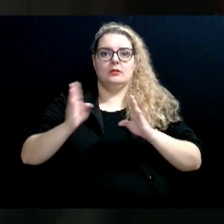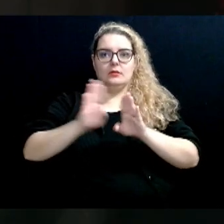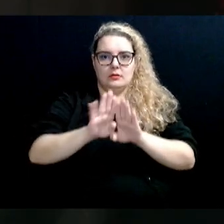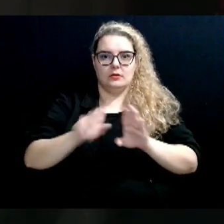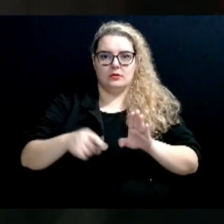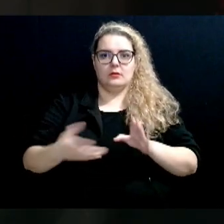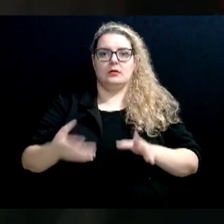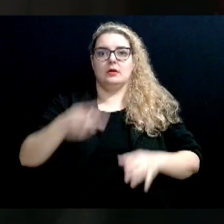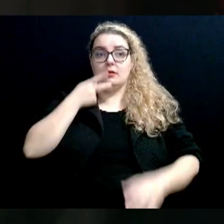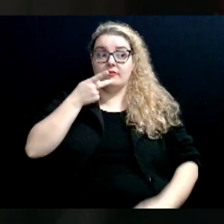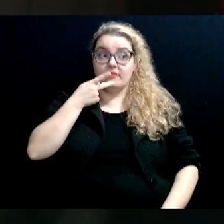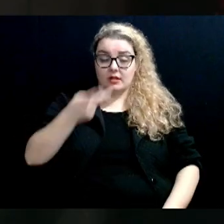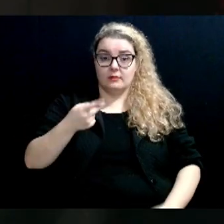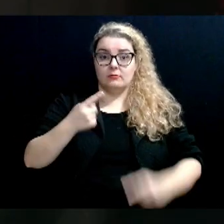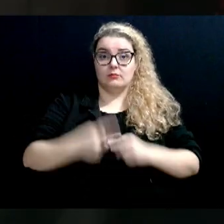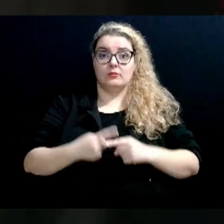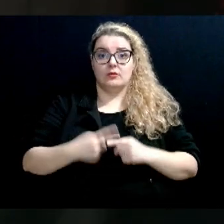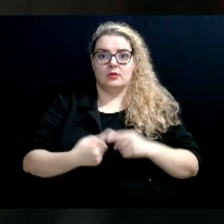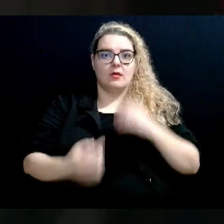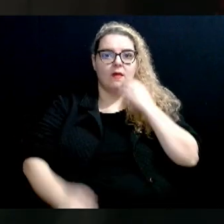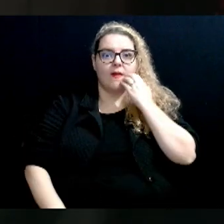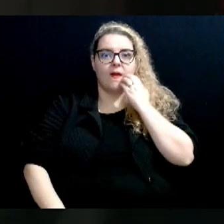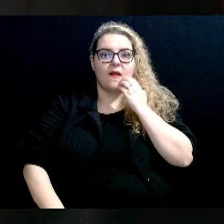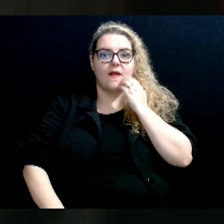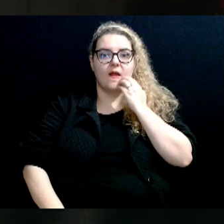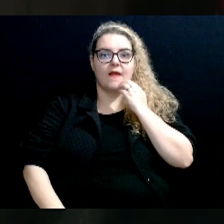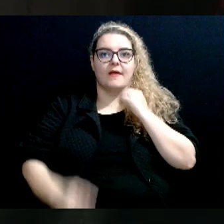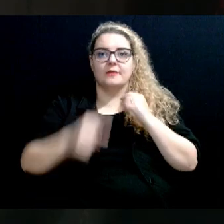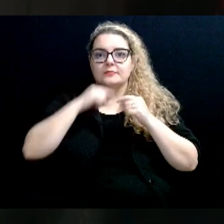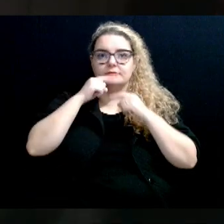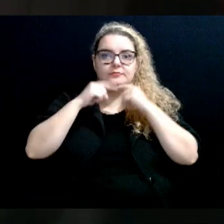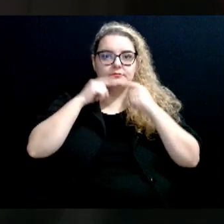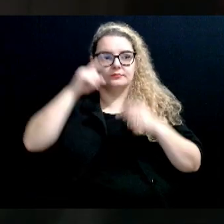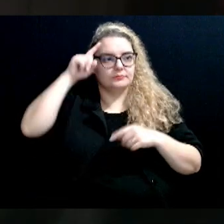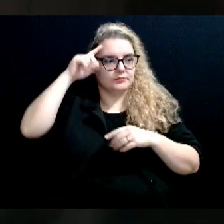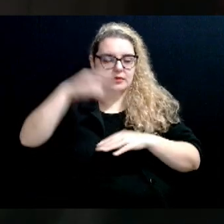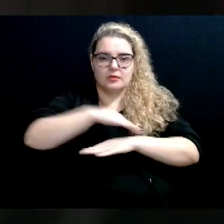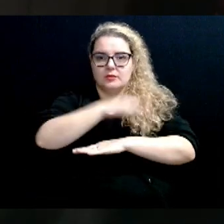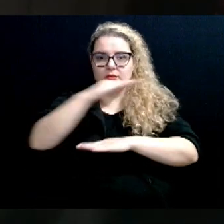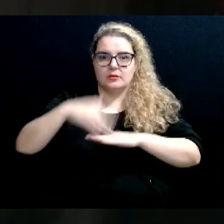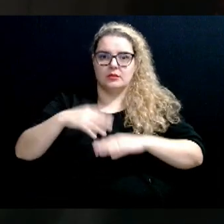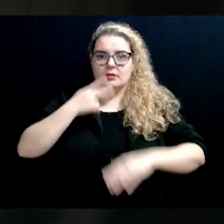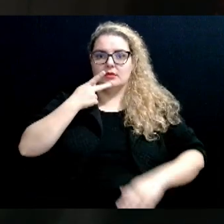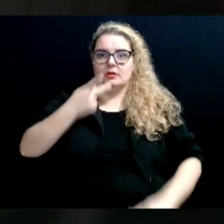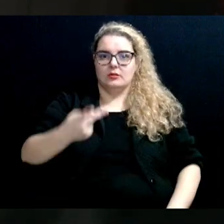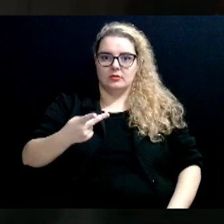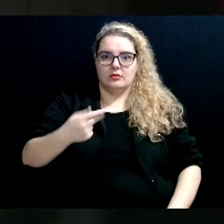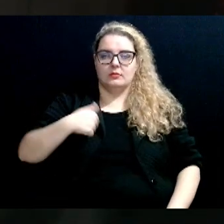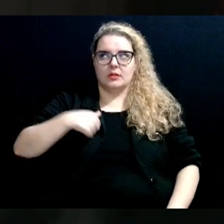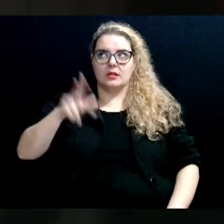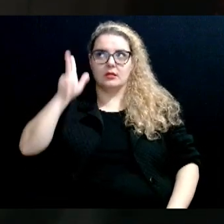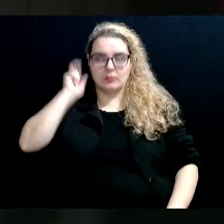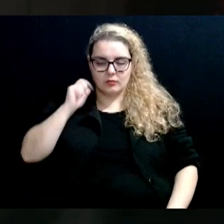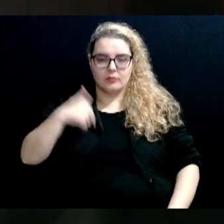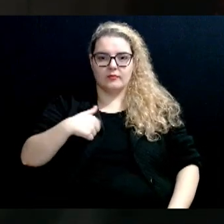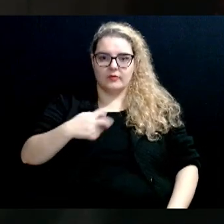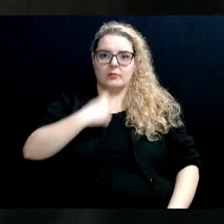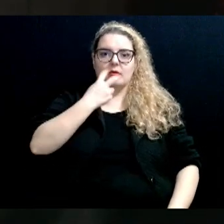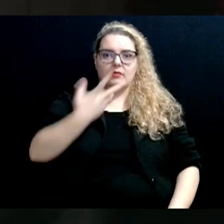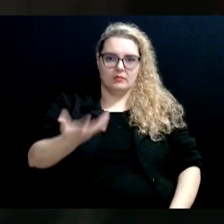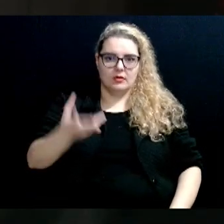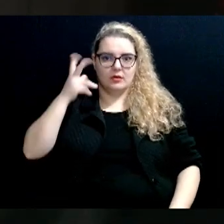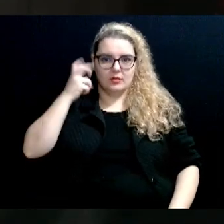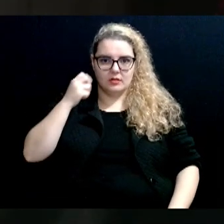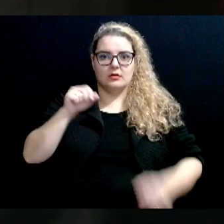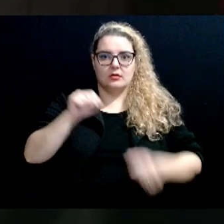porque senão eu vou ficar com dúvida o tempo inteiro. Então eu falo para eu poder ter certeza de que realmente eu fiz, porque eu